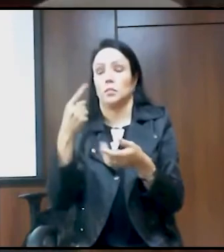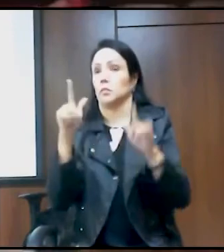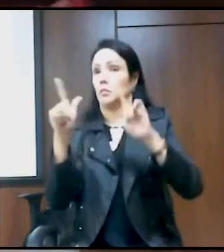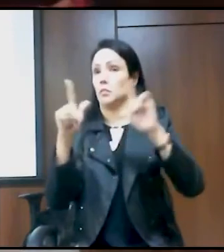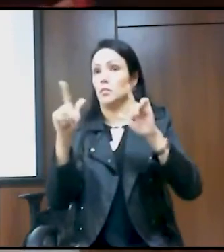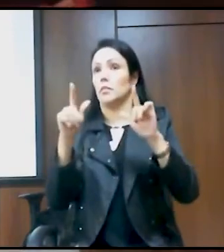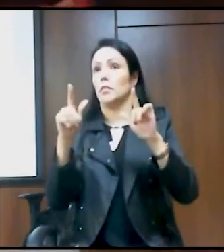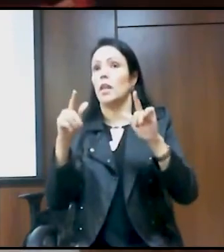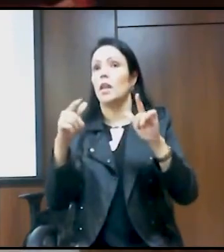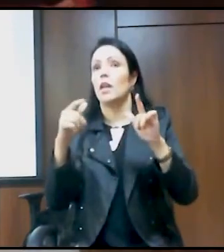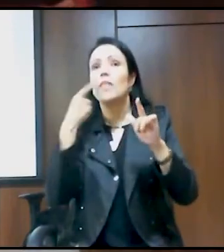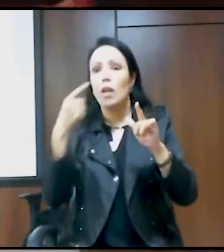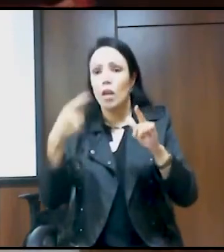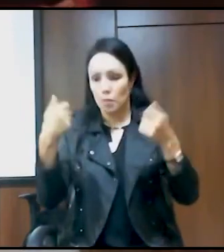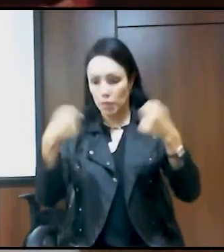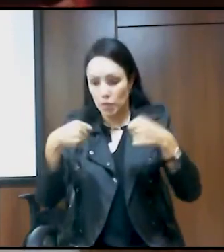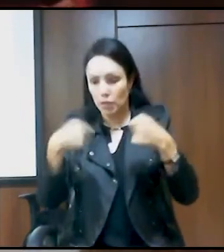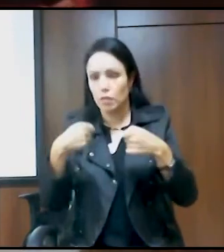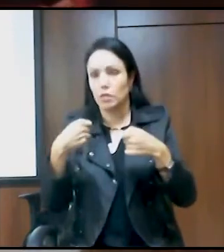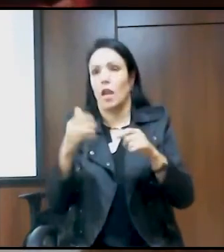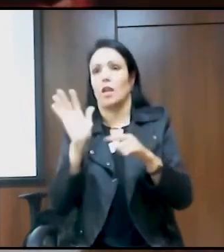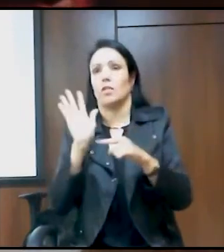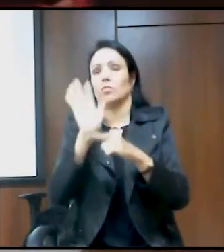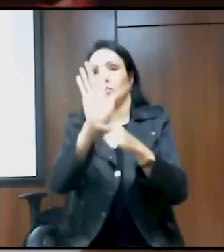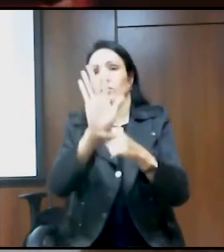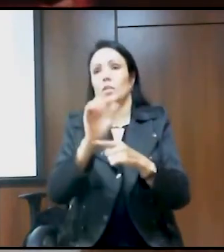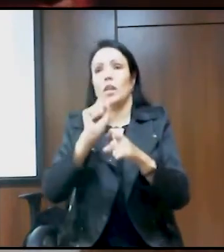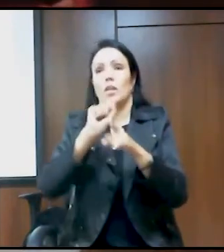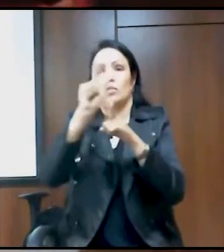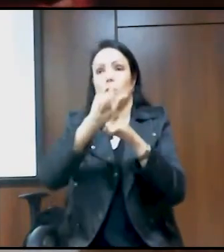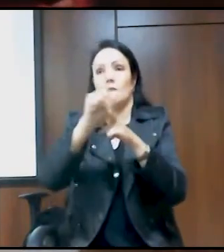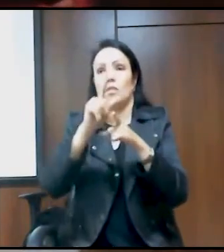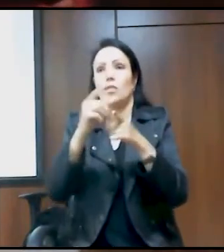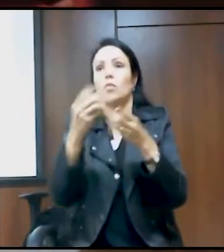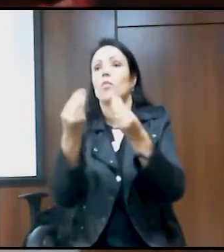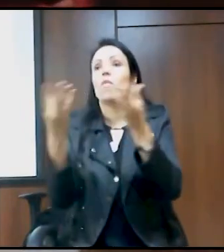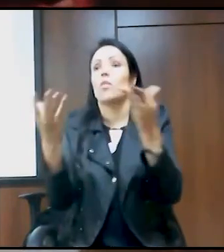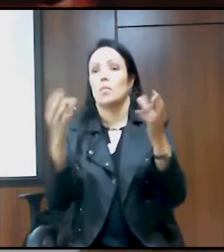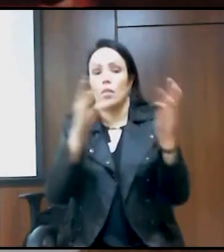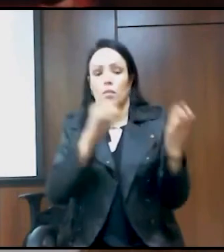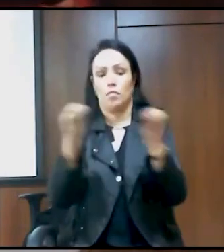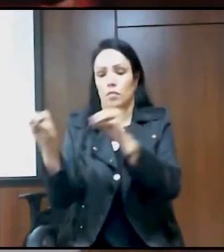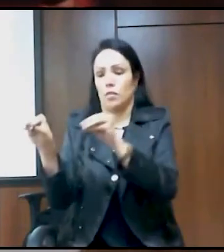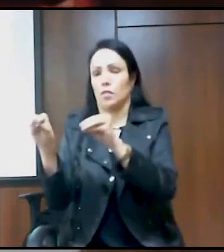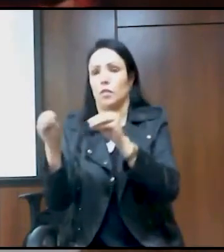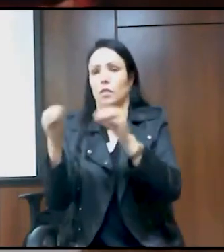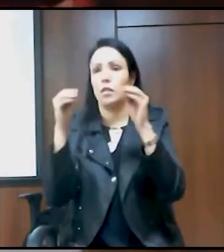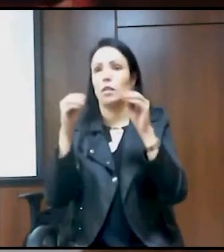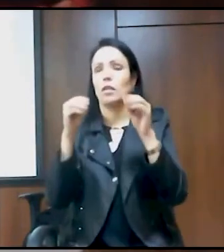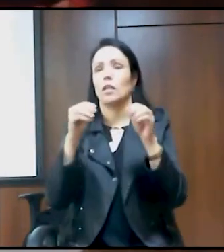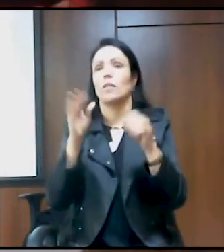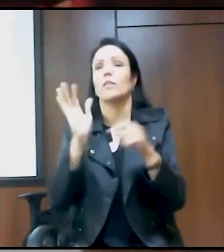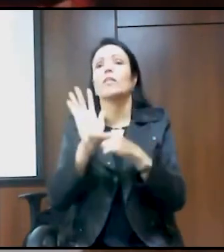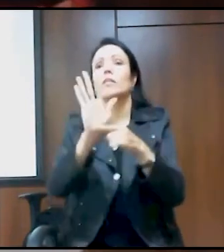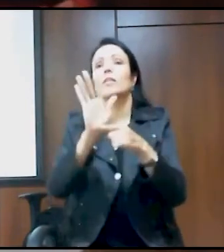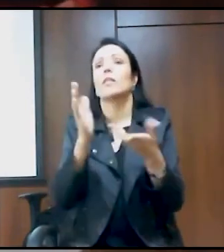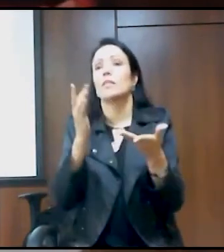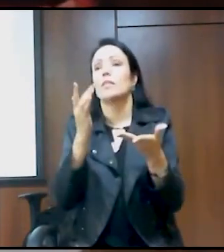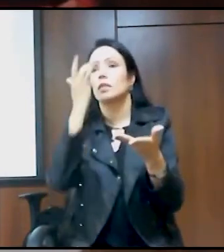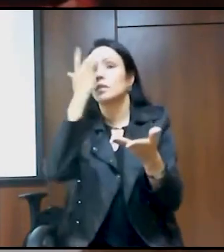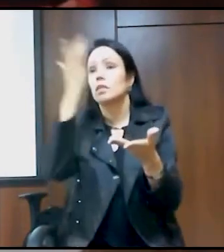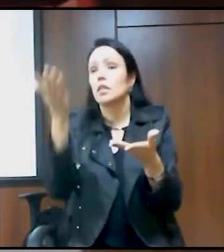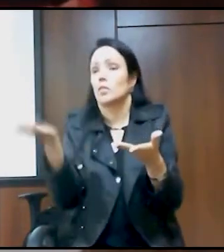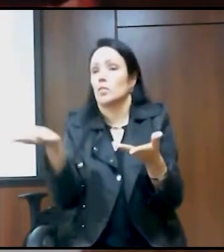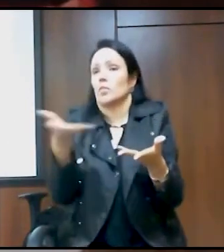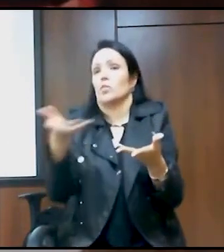a necessidade do auxílio aluguel como ferramenta de remoção. Ferramenta para facilitar e